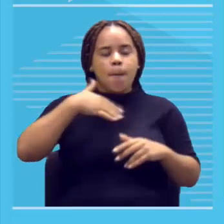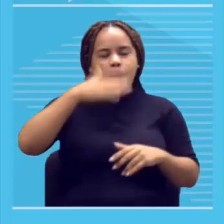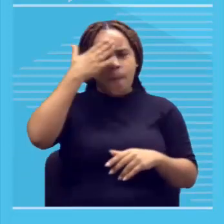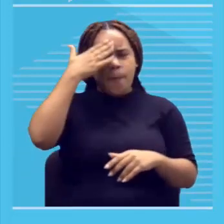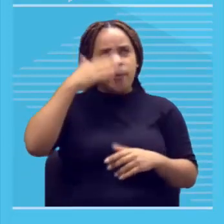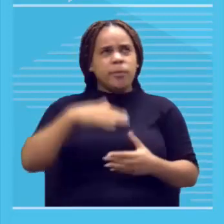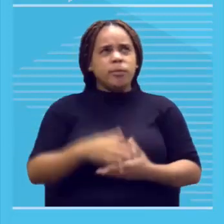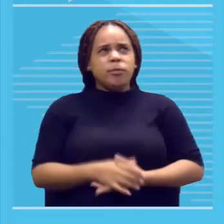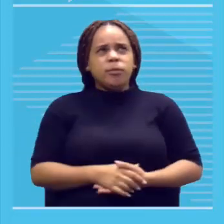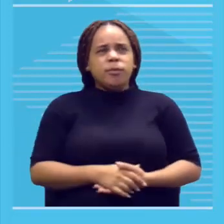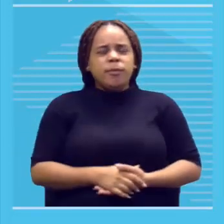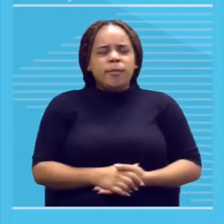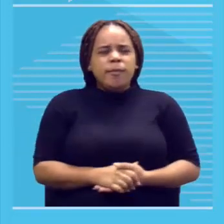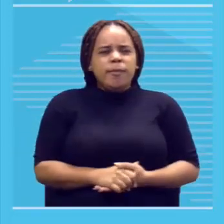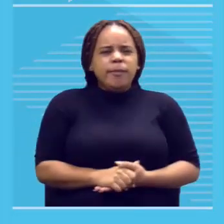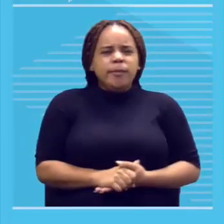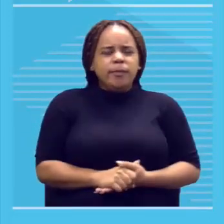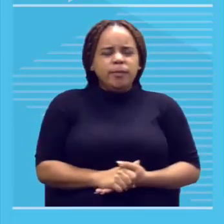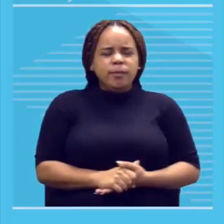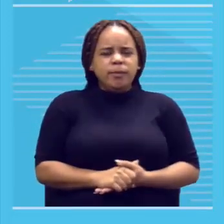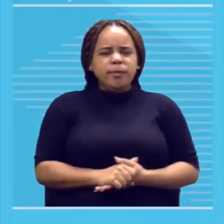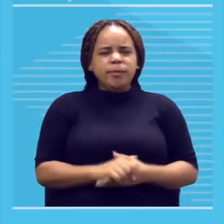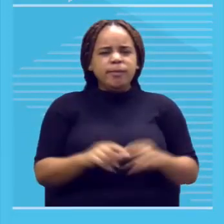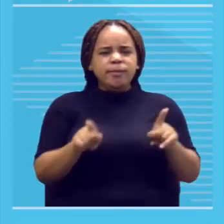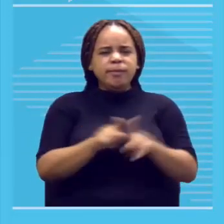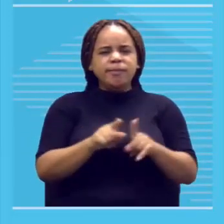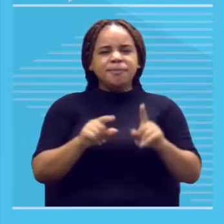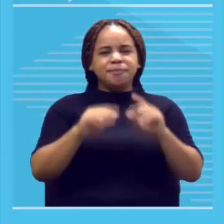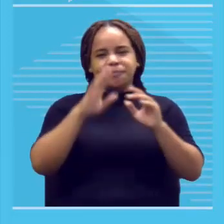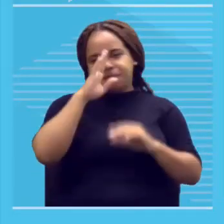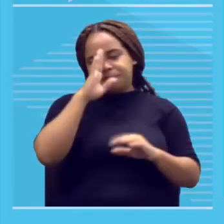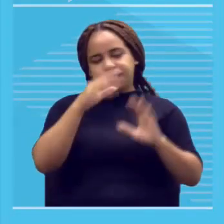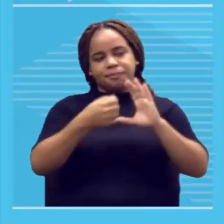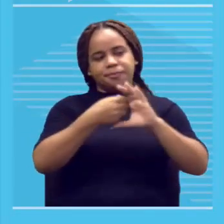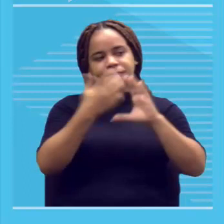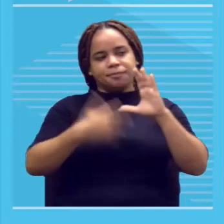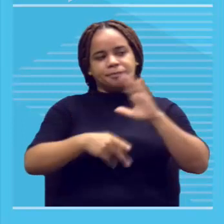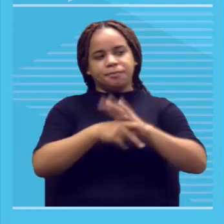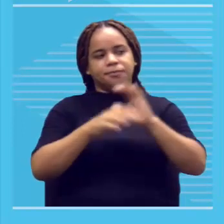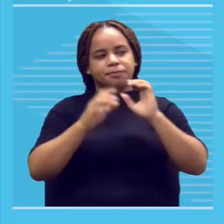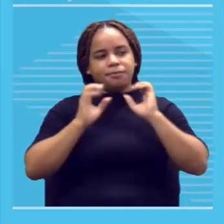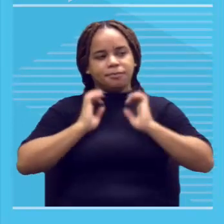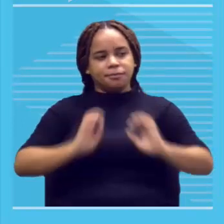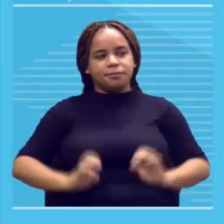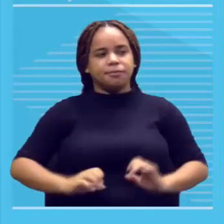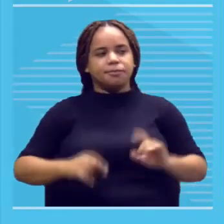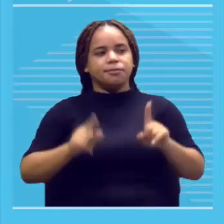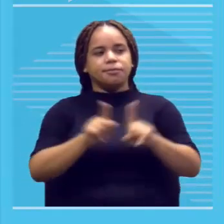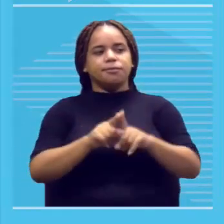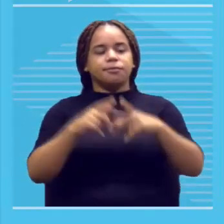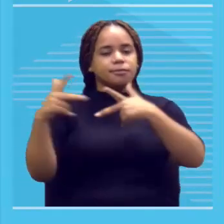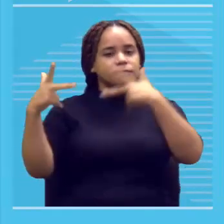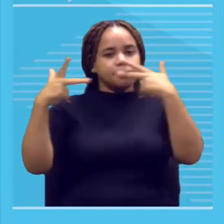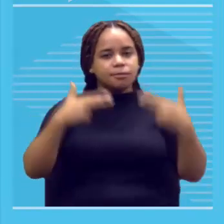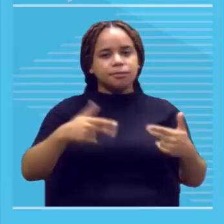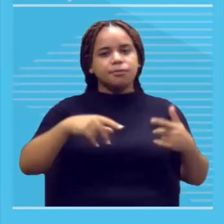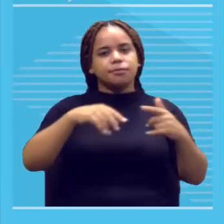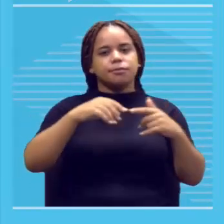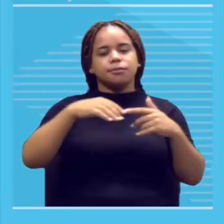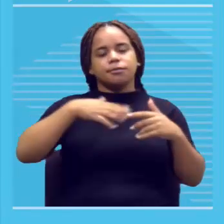princípio ético do Espiritismo o princípio ético do islamismo é o mesmo do espiritismo